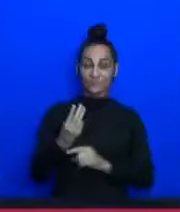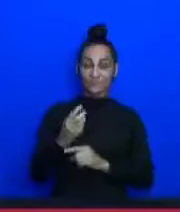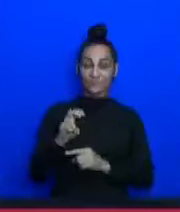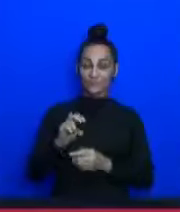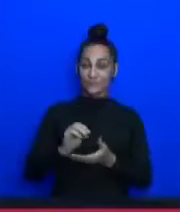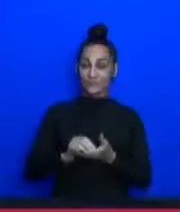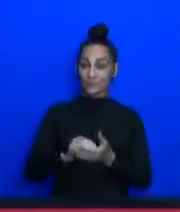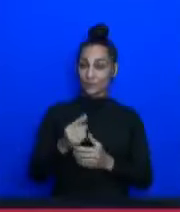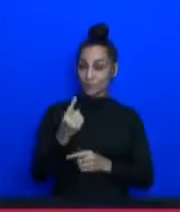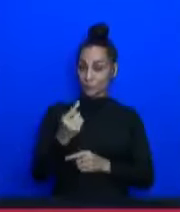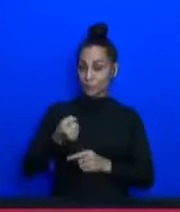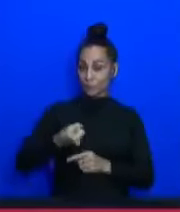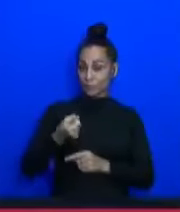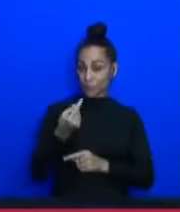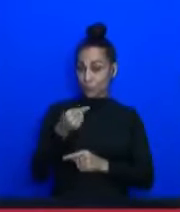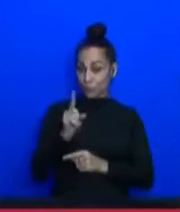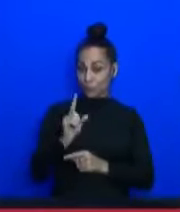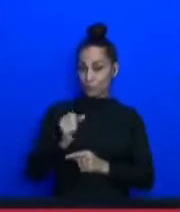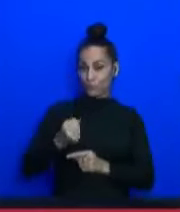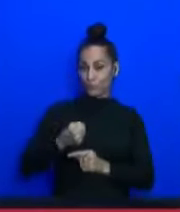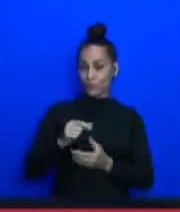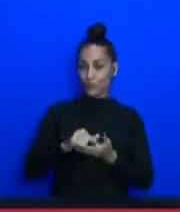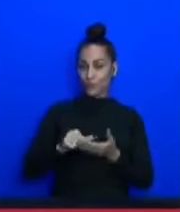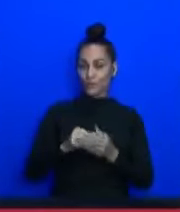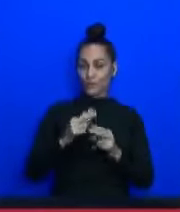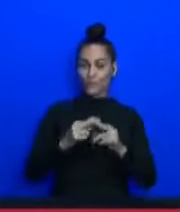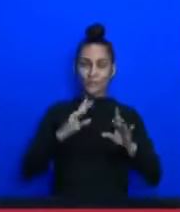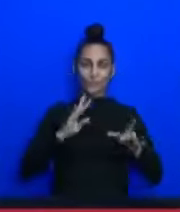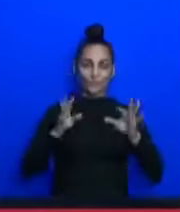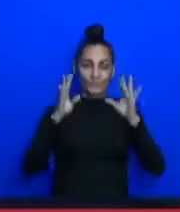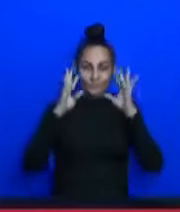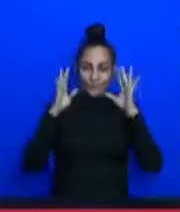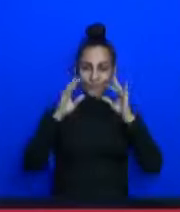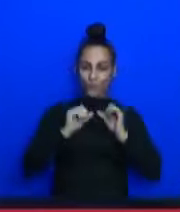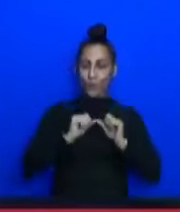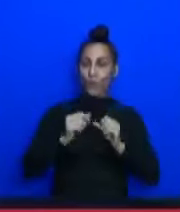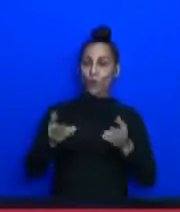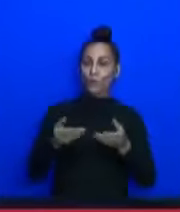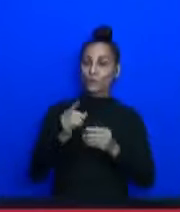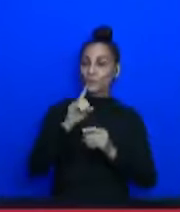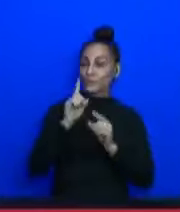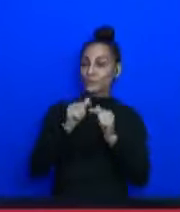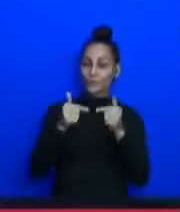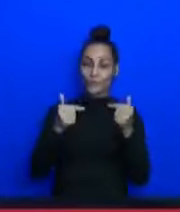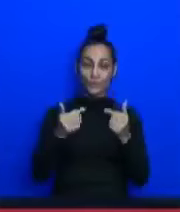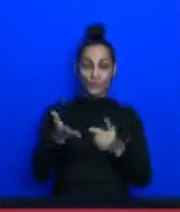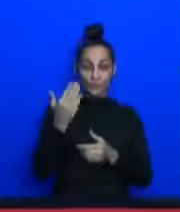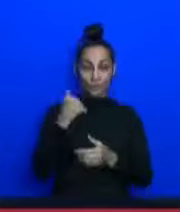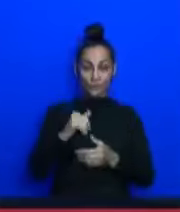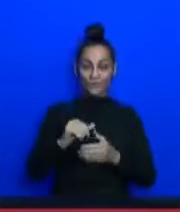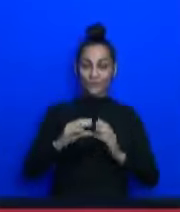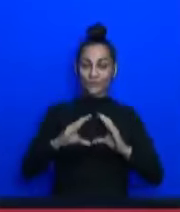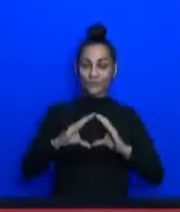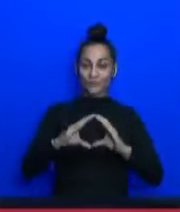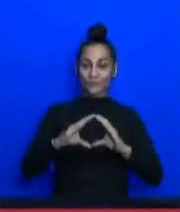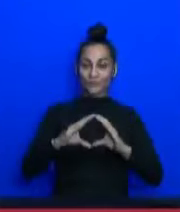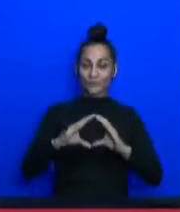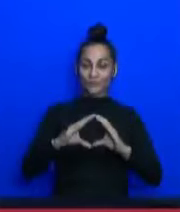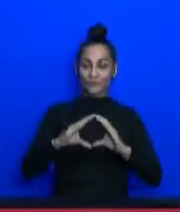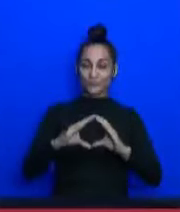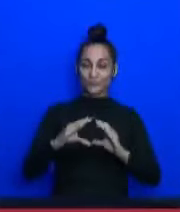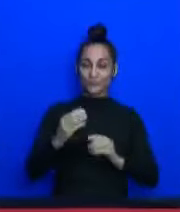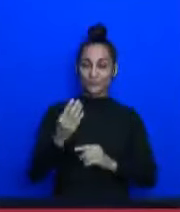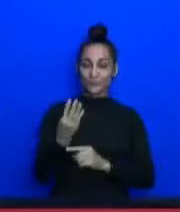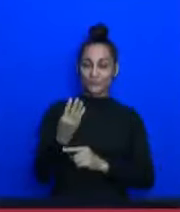Falta uma dezena só. Loterias Caixa, já pensou? Hoje pode ser seu dia de sorte. Então vamos lá, 48. 48 foi a